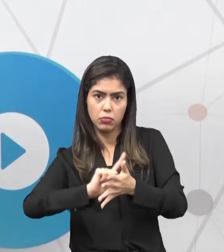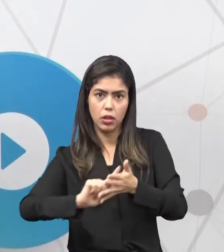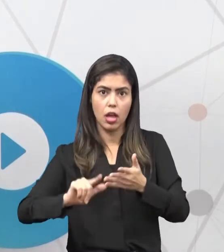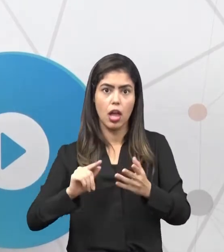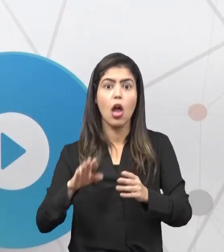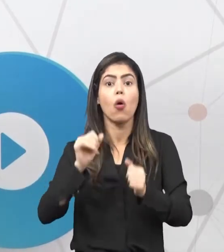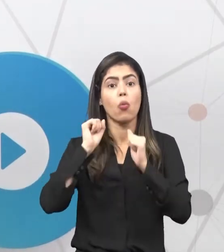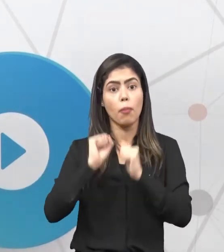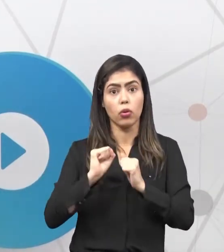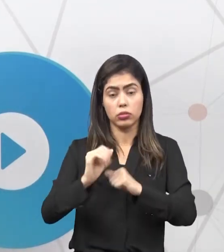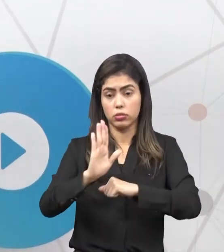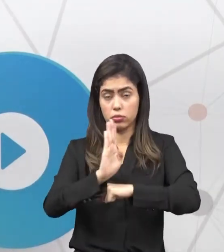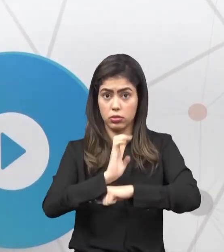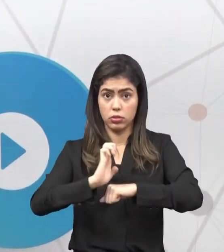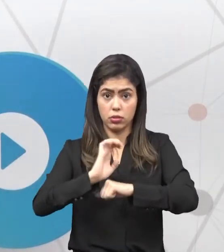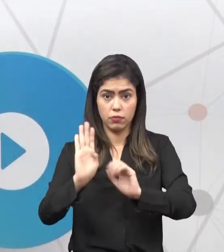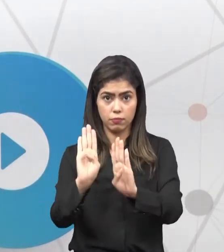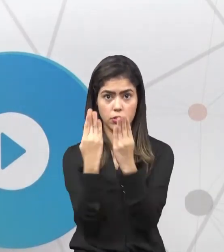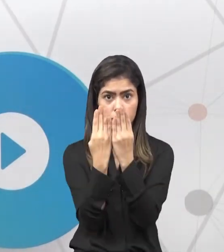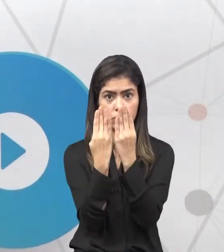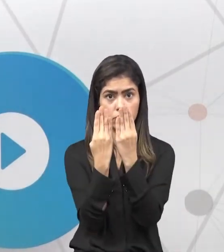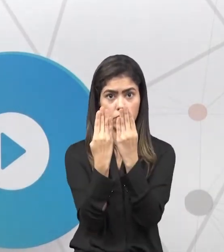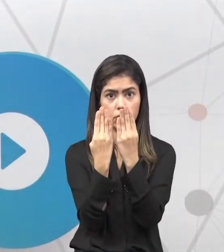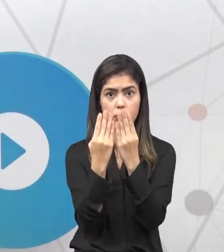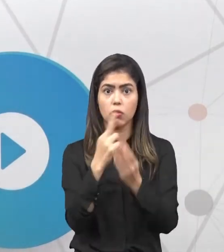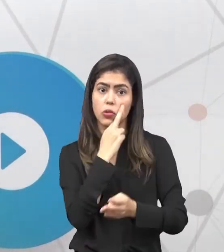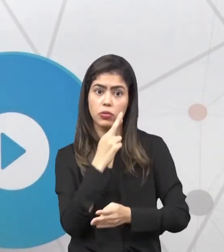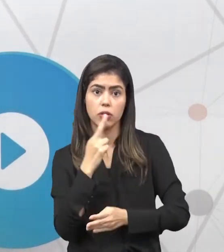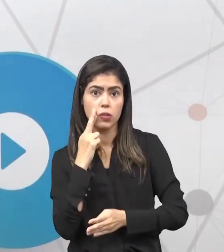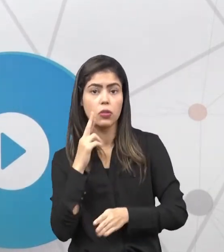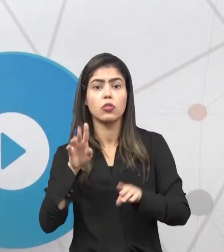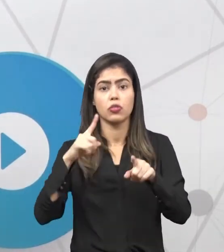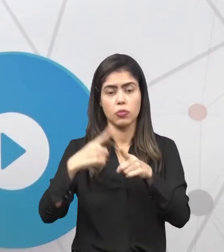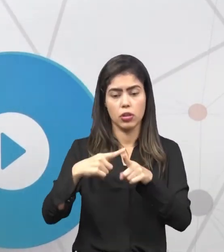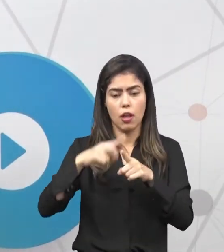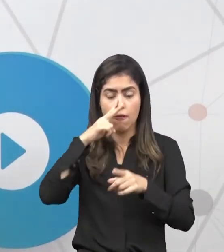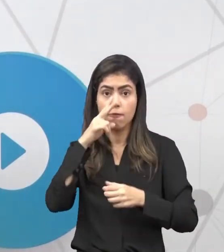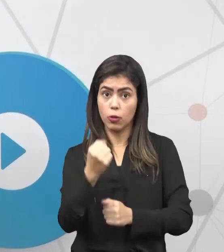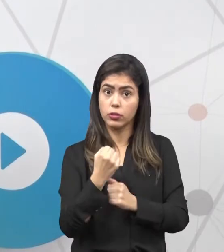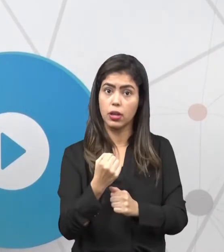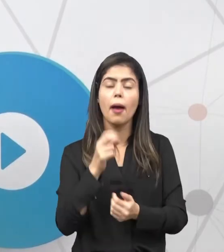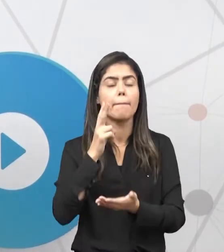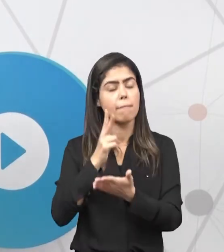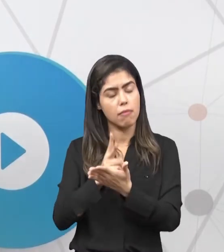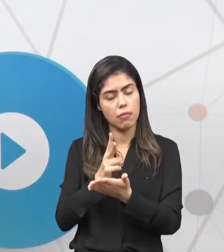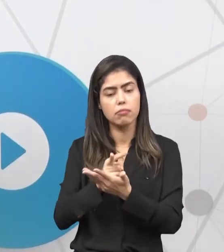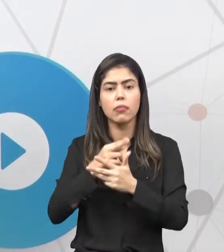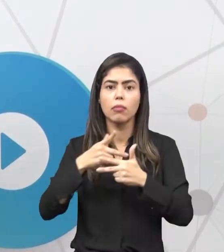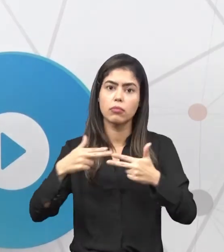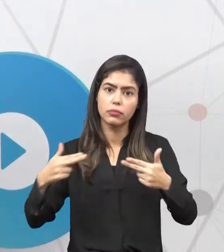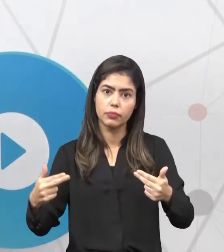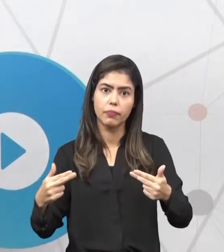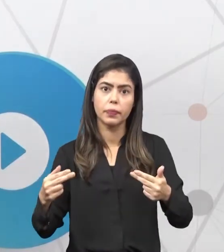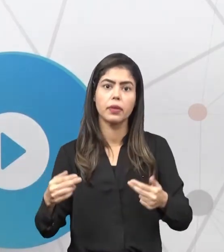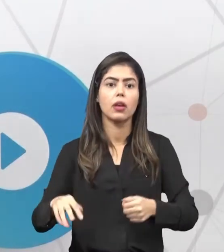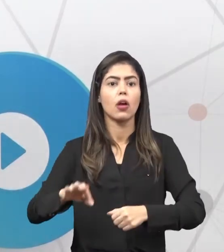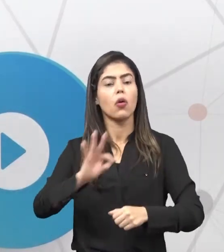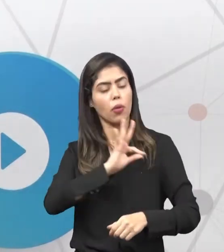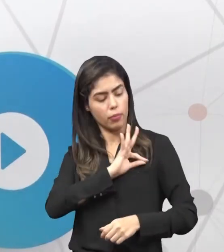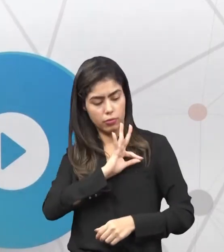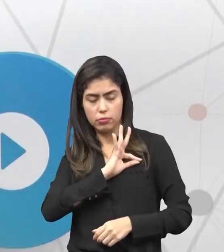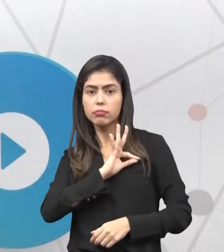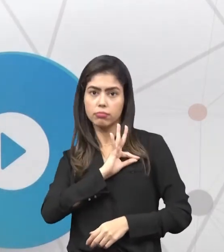pode fechar esse restaurante. E nesse momento ele está utilizando o quê? A força. Né? A mesma coisa acontece com a